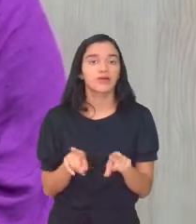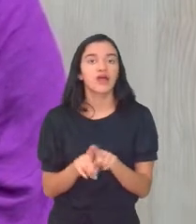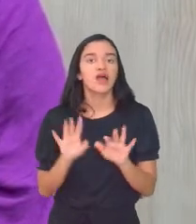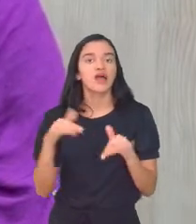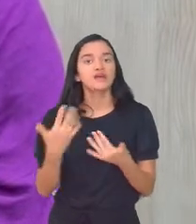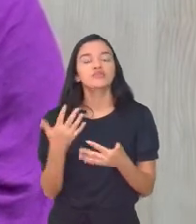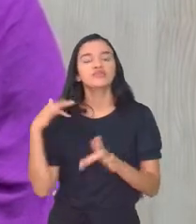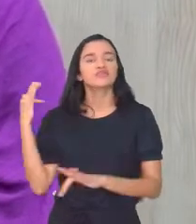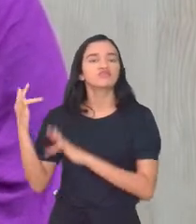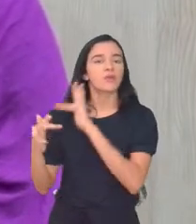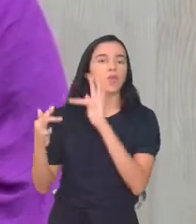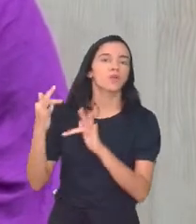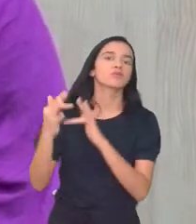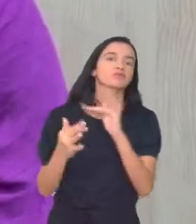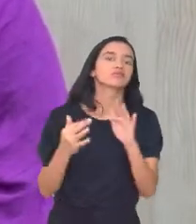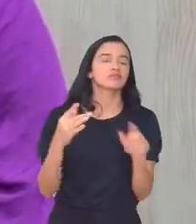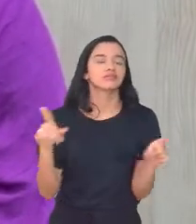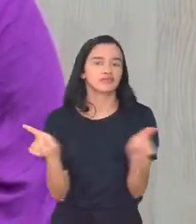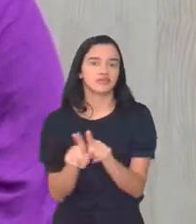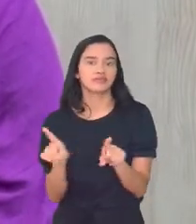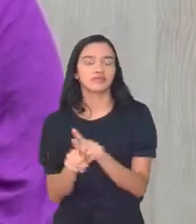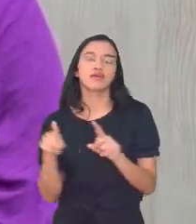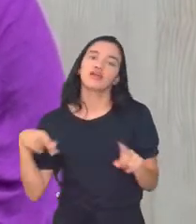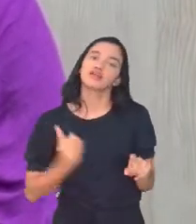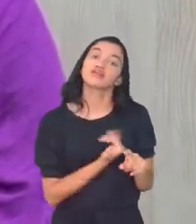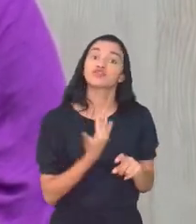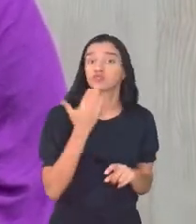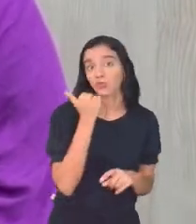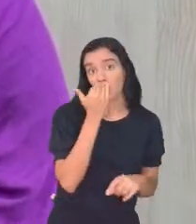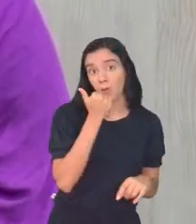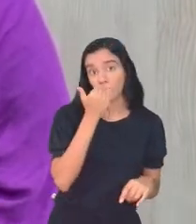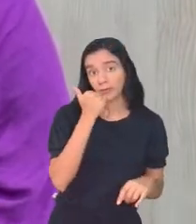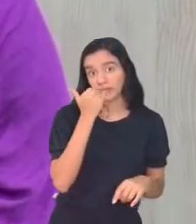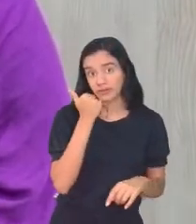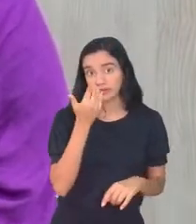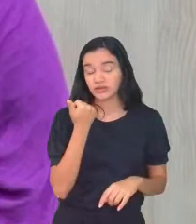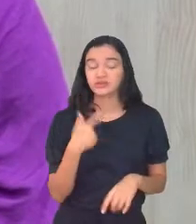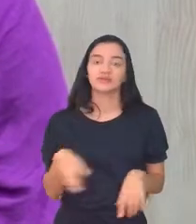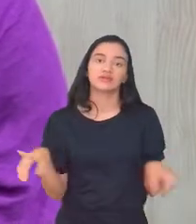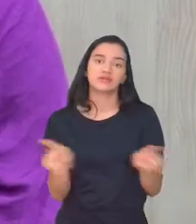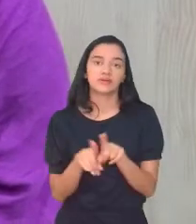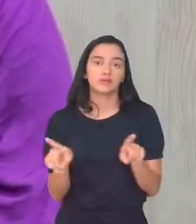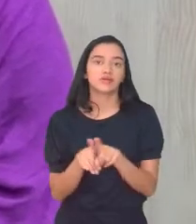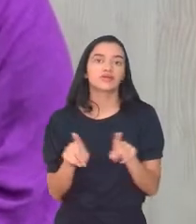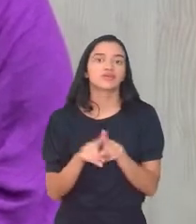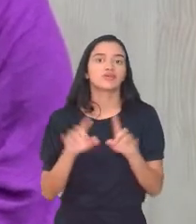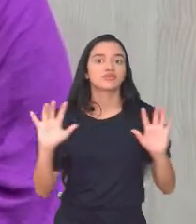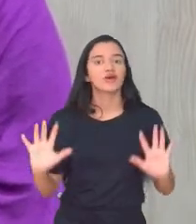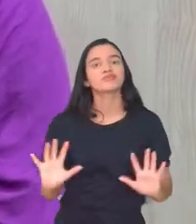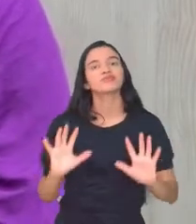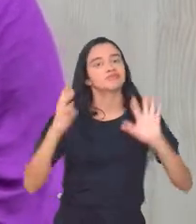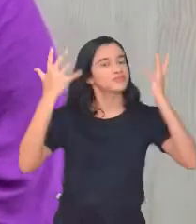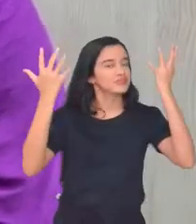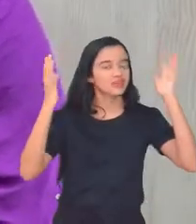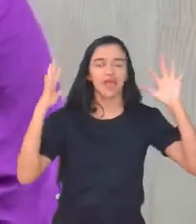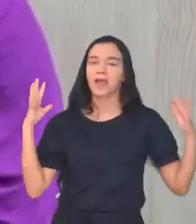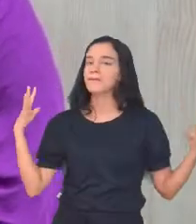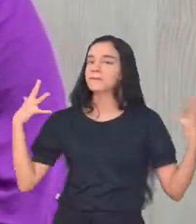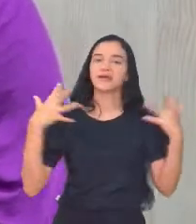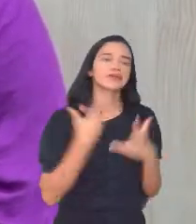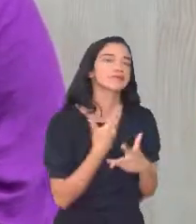do folclore, aspectos das nossas comidas, não é? Nossas festividades tão maravilhosas.